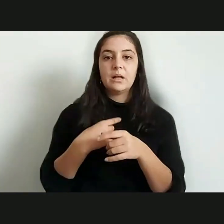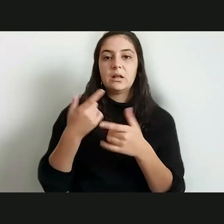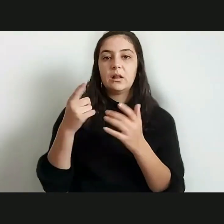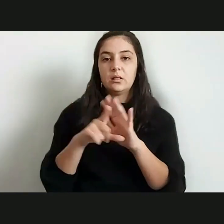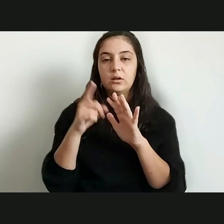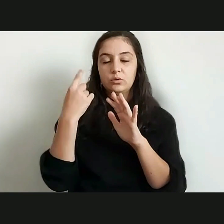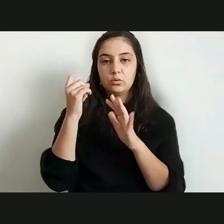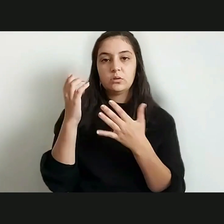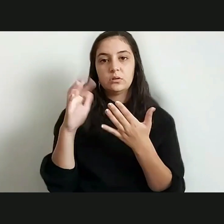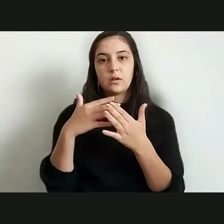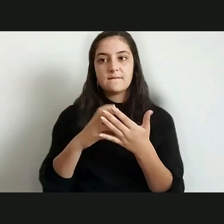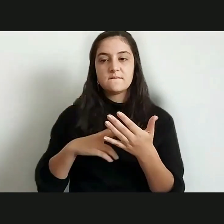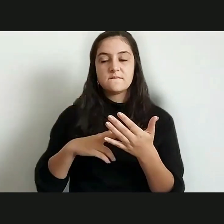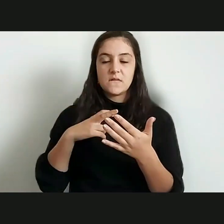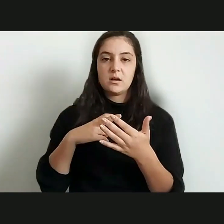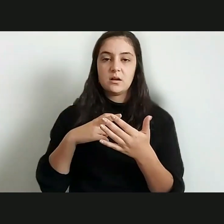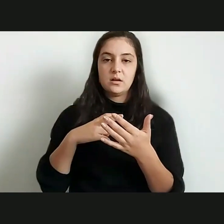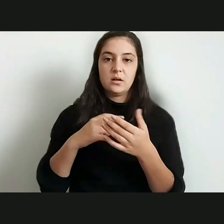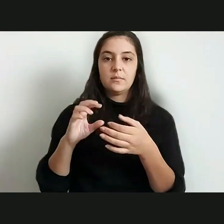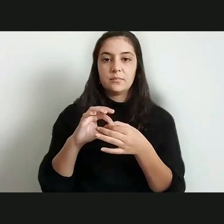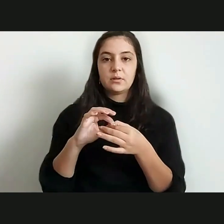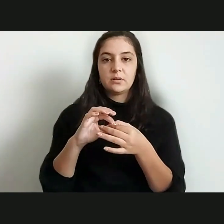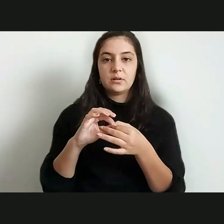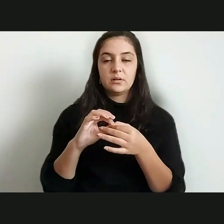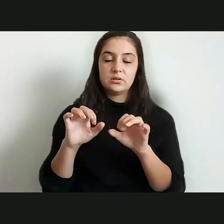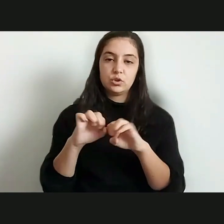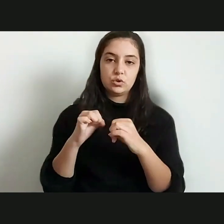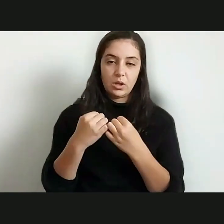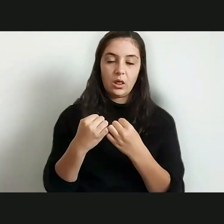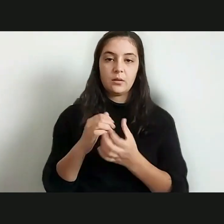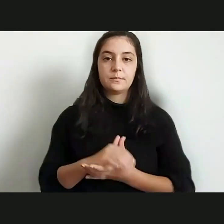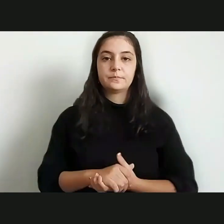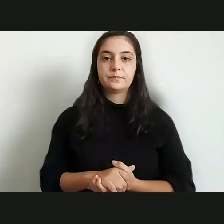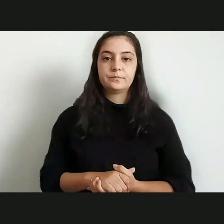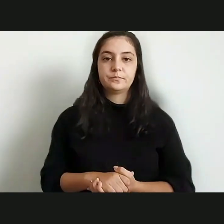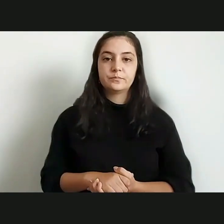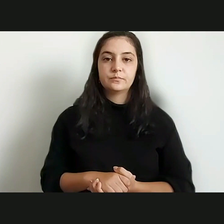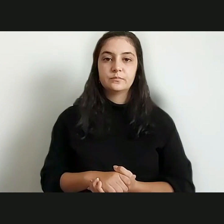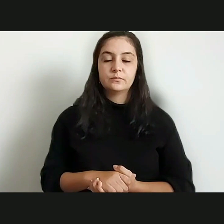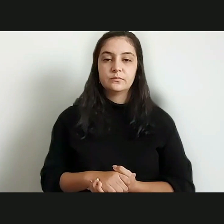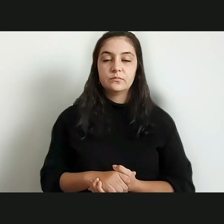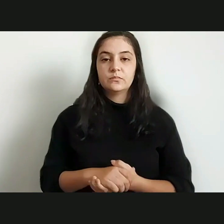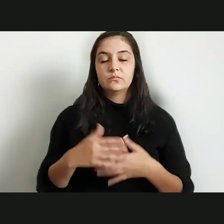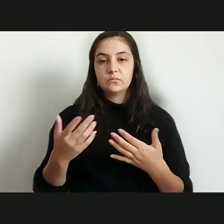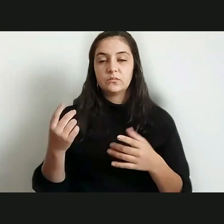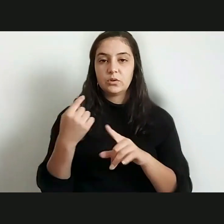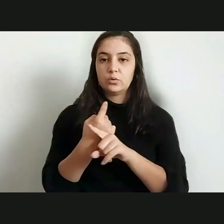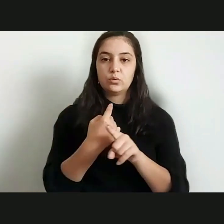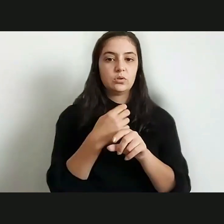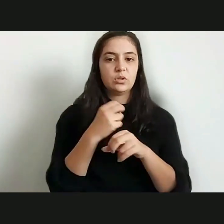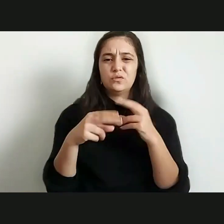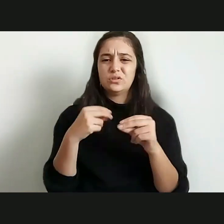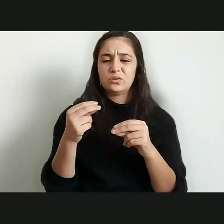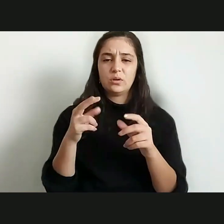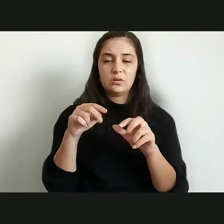traz uma enorme riqueza à administração pública portuguesa na relação com a sociedade. E nós vemos muita inovação a acontecer em Portugal em